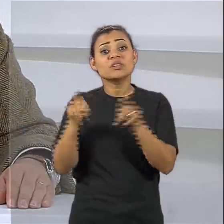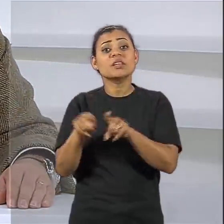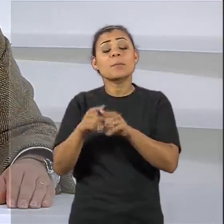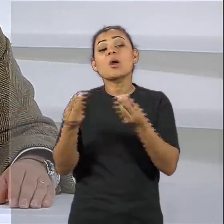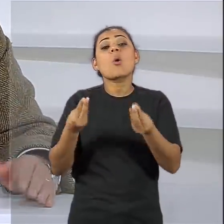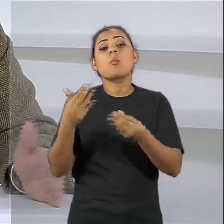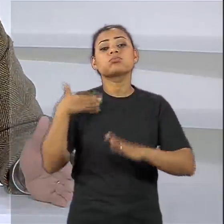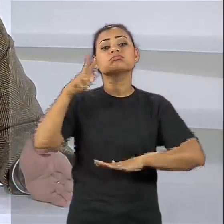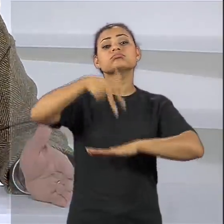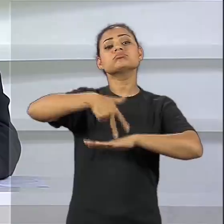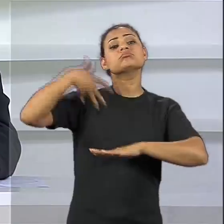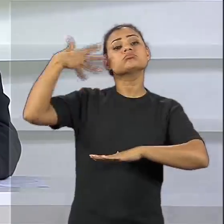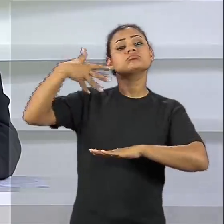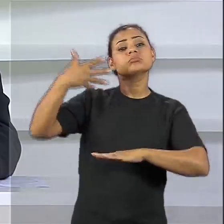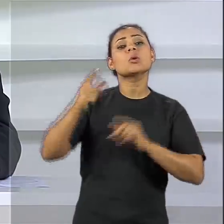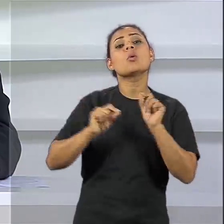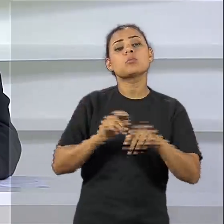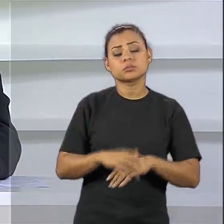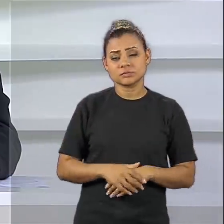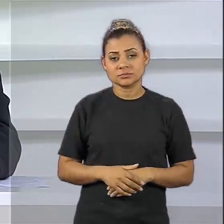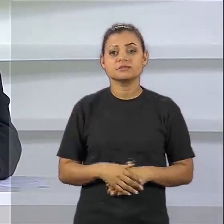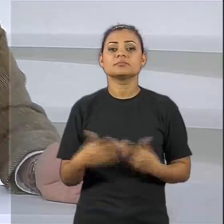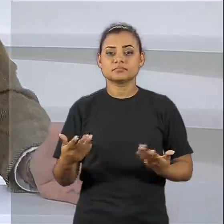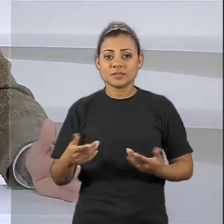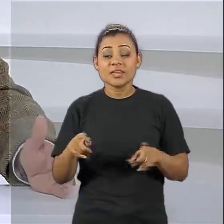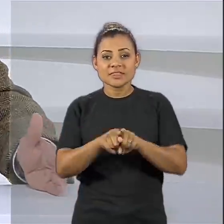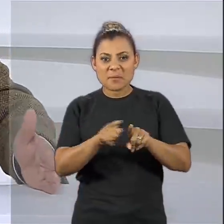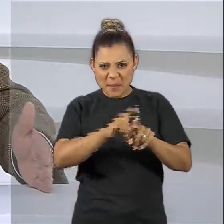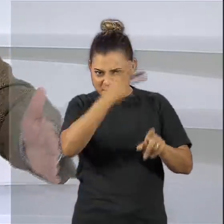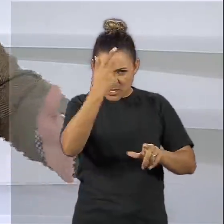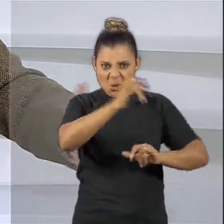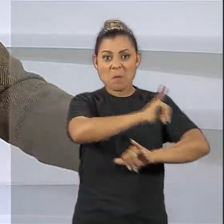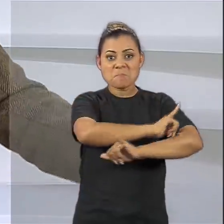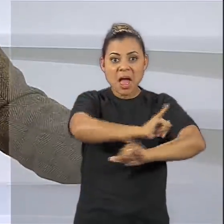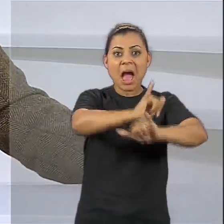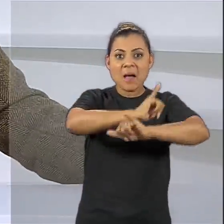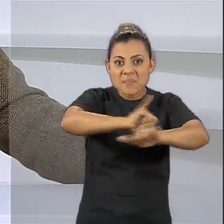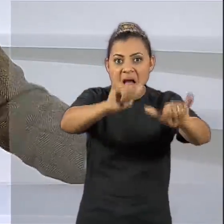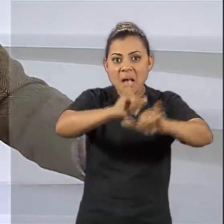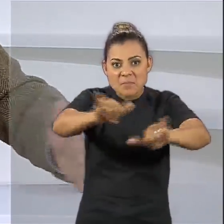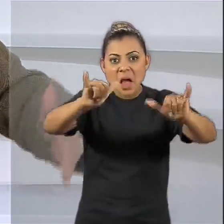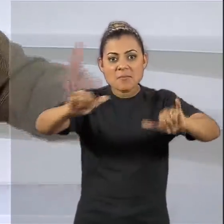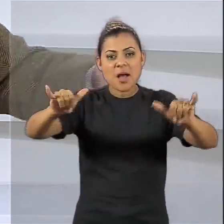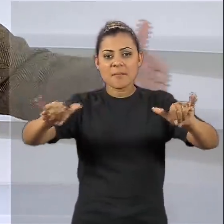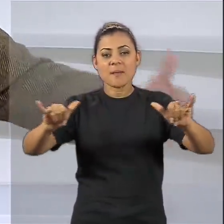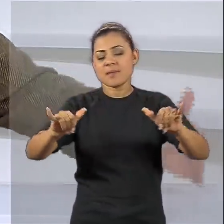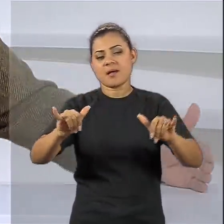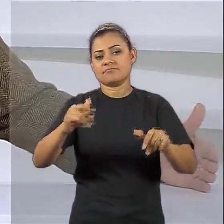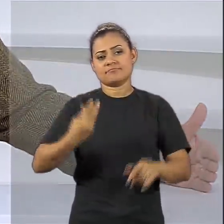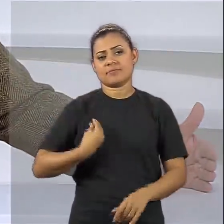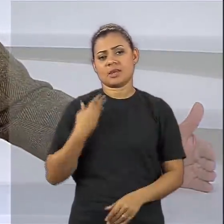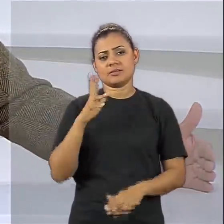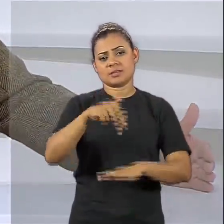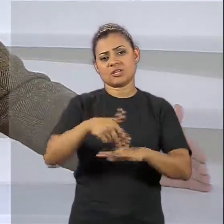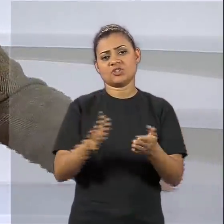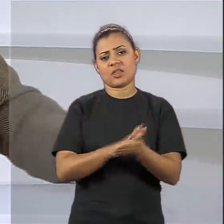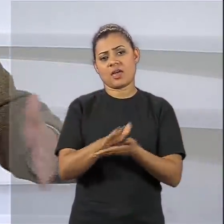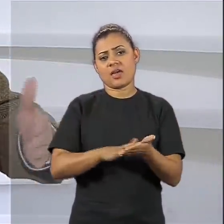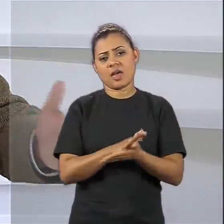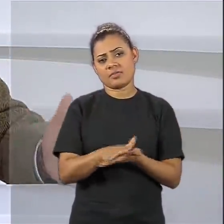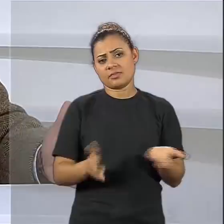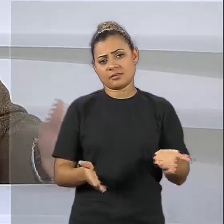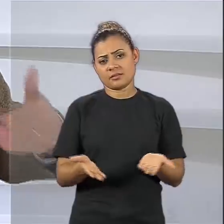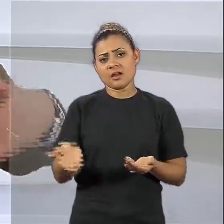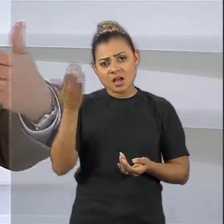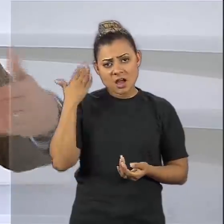a próxima etapa. Os marqueteiros estão meio perdidos. Não, e os marqueteiros não estão tão presentes, felizmente, como estavam nas outras eleições, que isso é